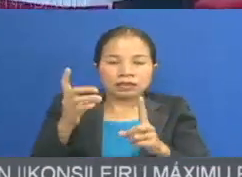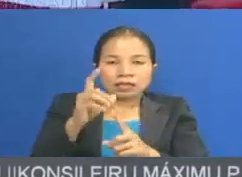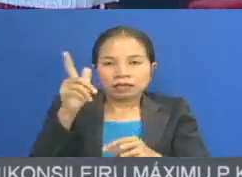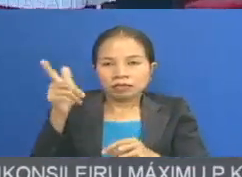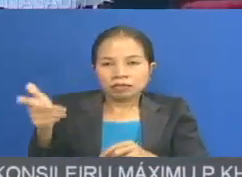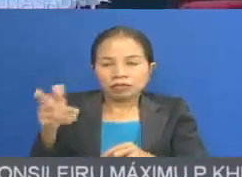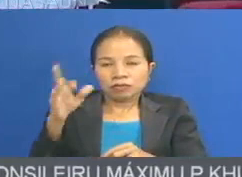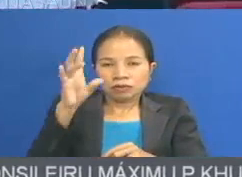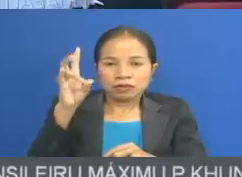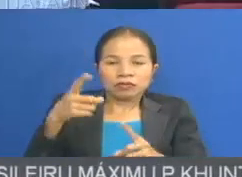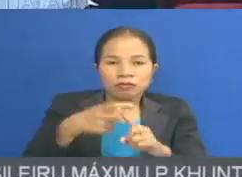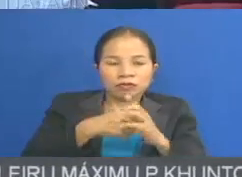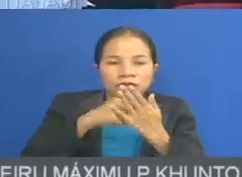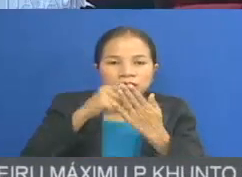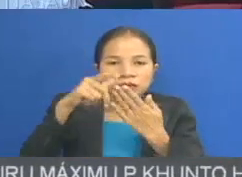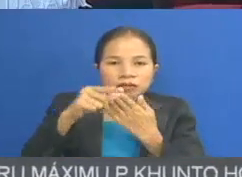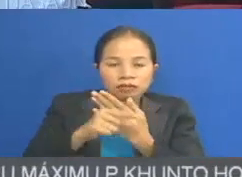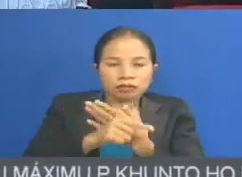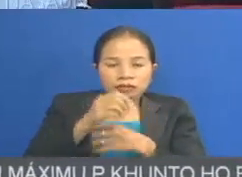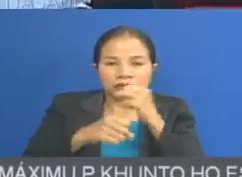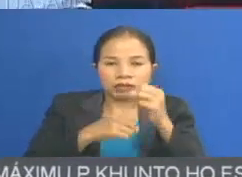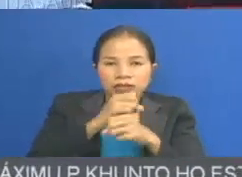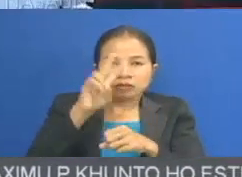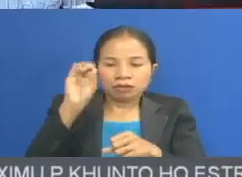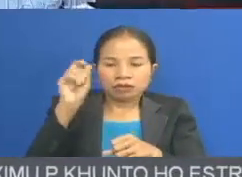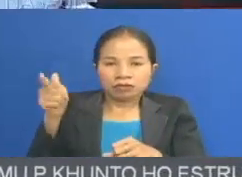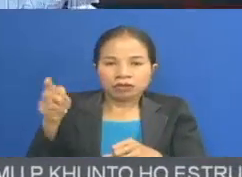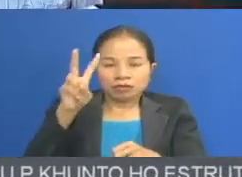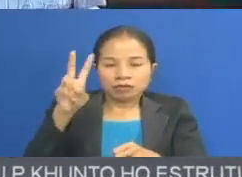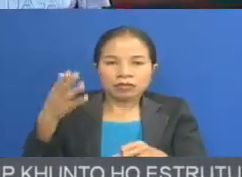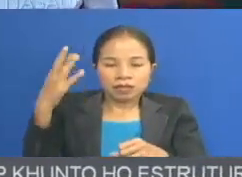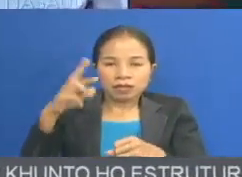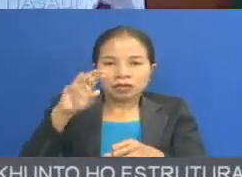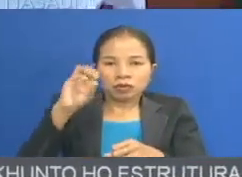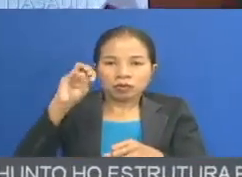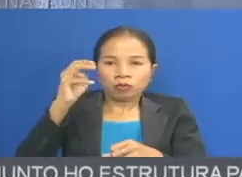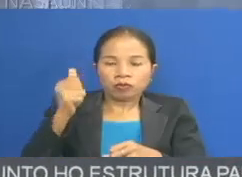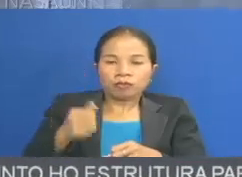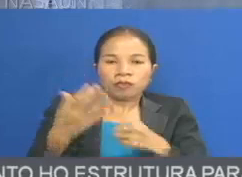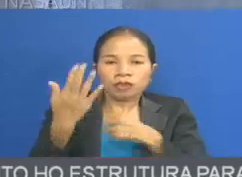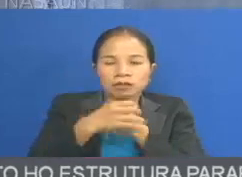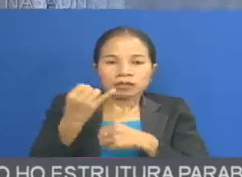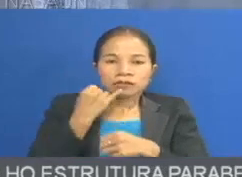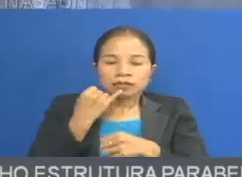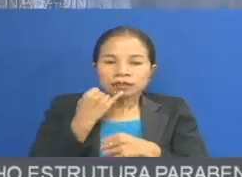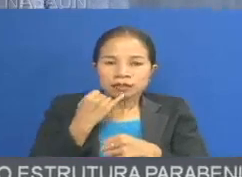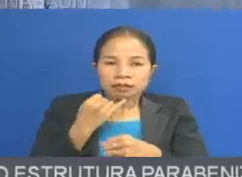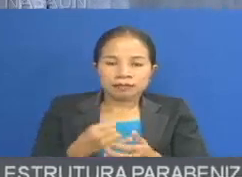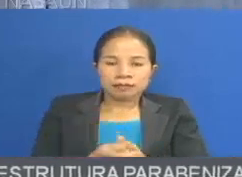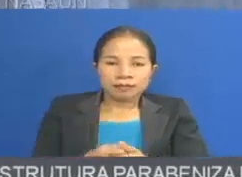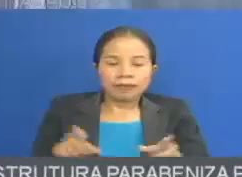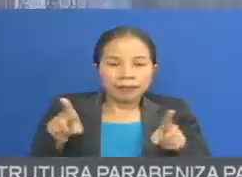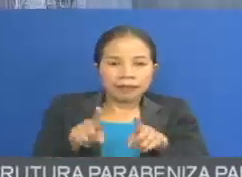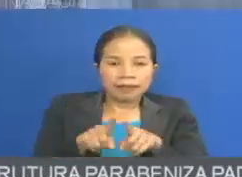Ruanulo Recinchito Fulano Augusto, Tina Rihundrua, Ruanulo Recindrua e Roma, Vaticano, Itália. Cardeal, Nudar